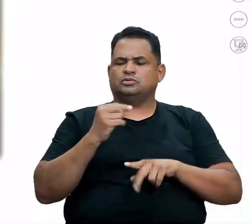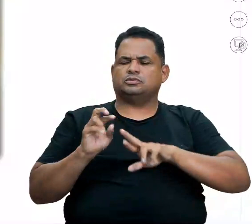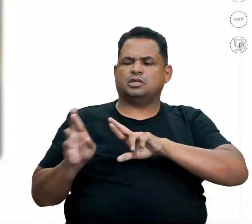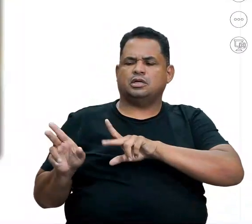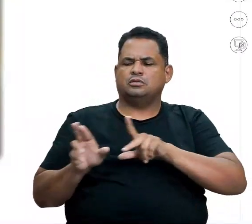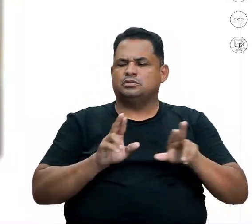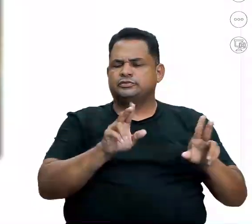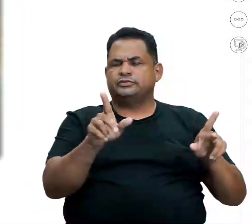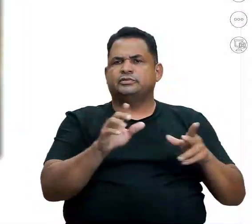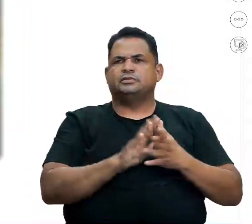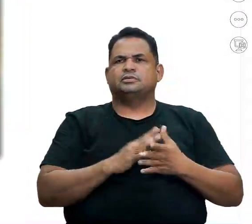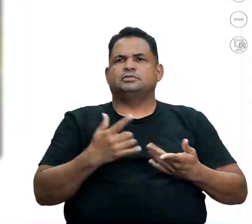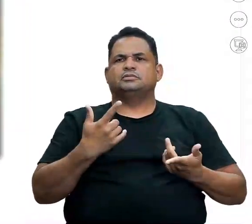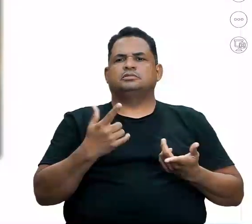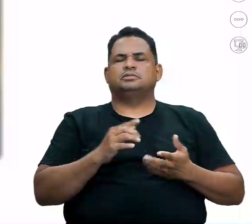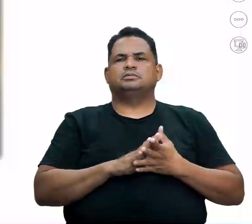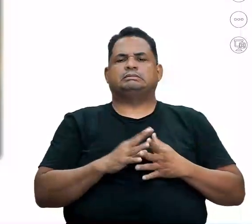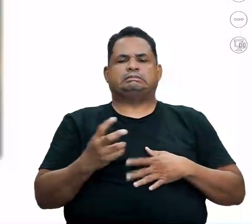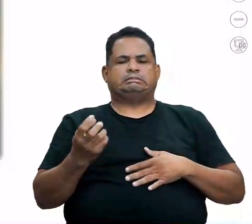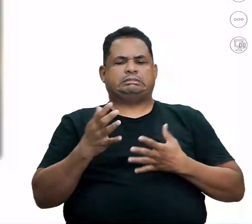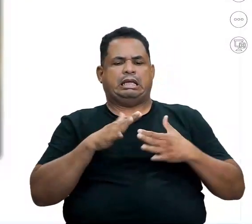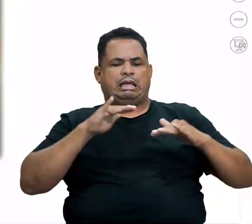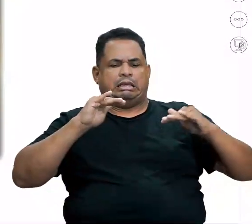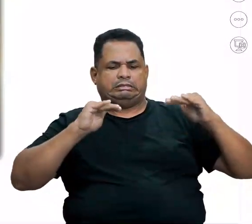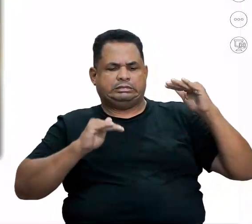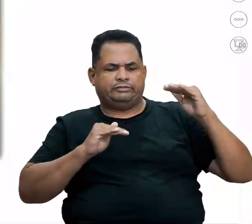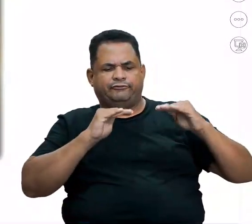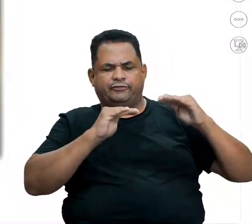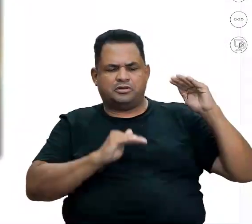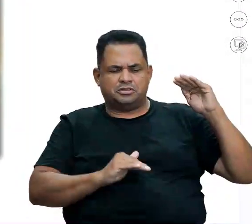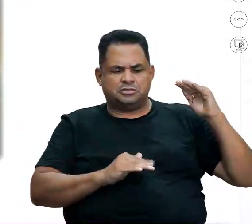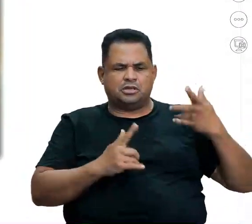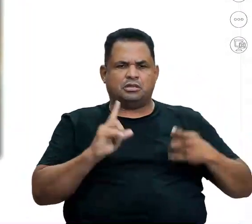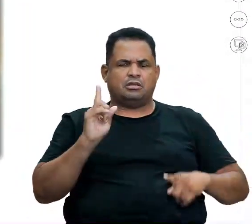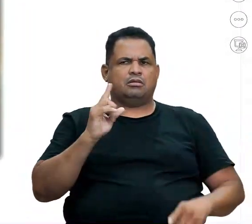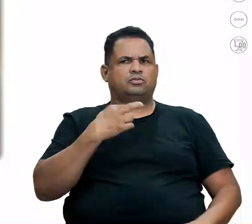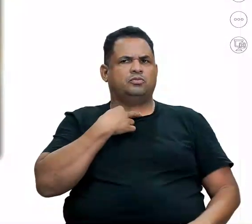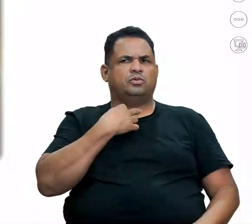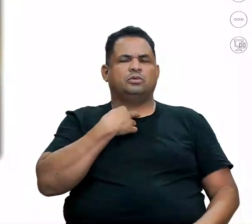Mas agir, repudiar, inferiorizar,